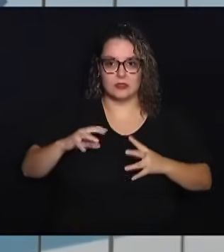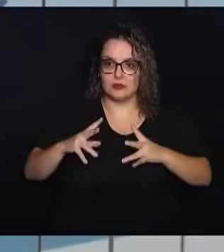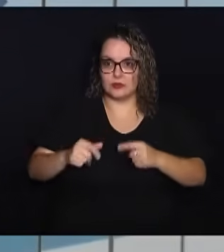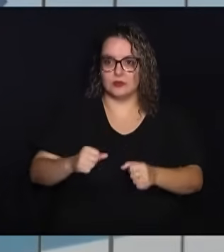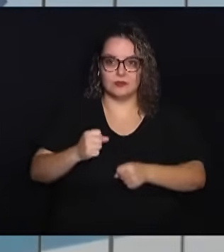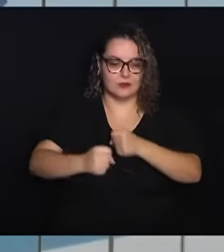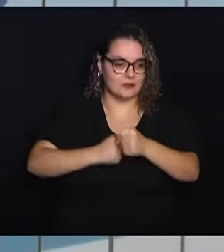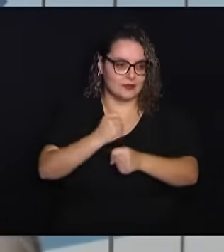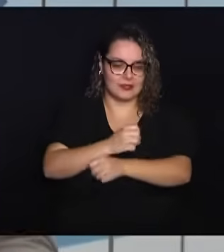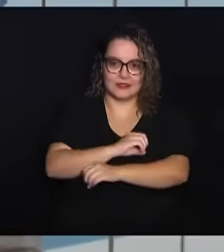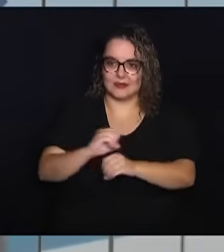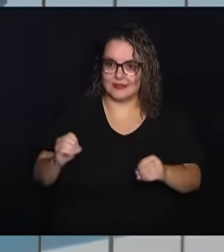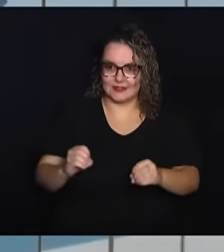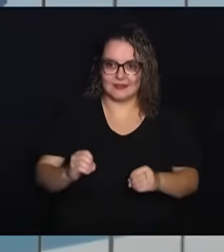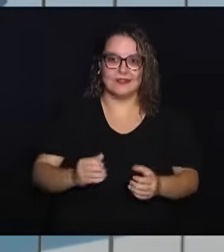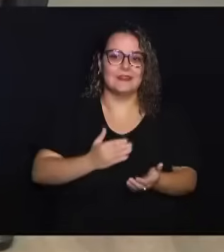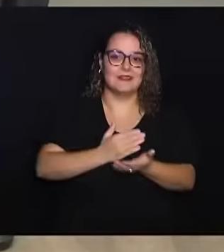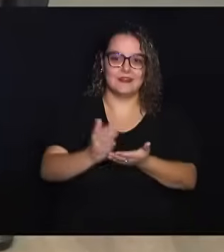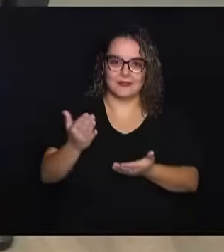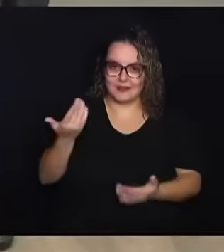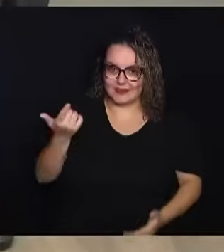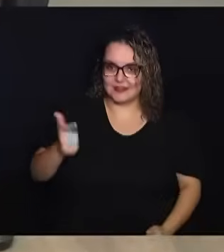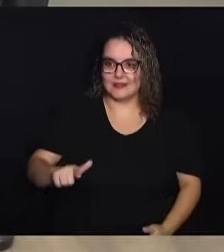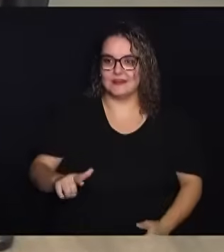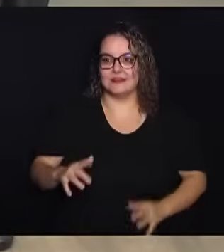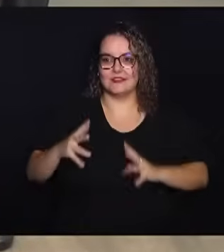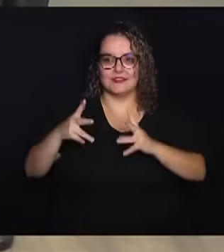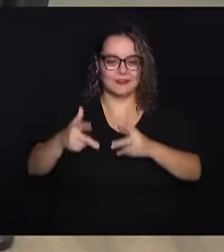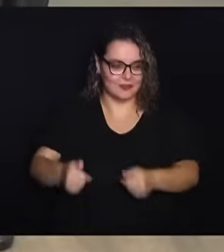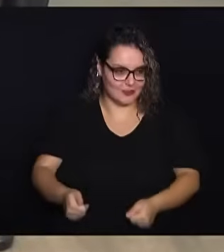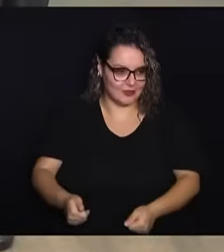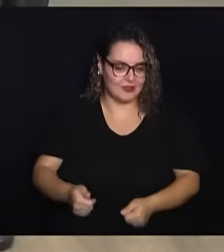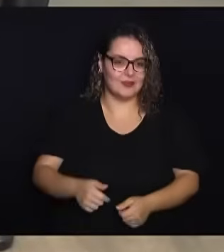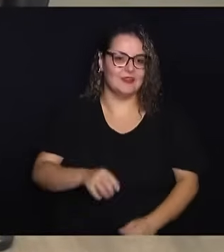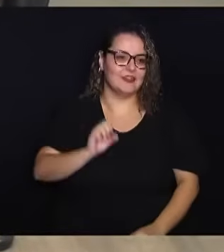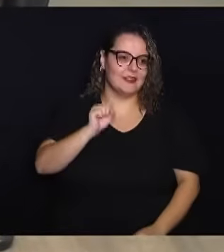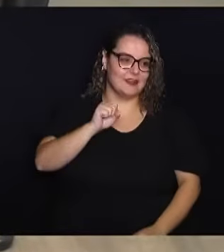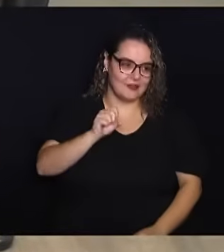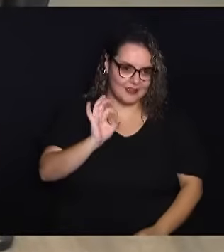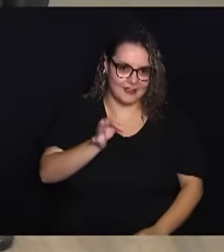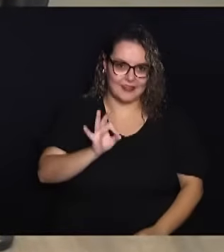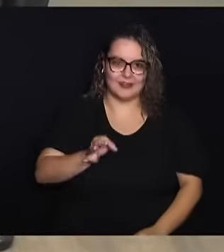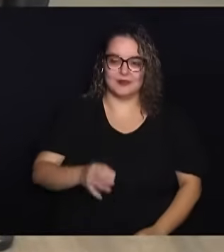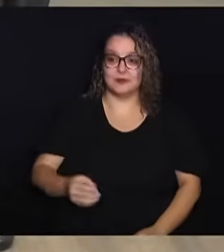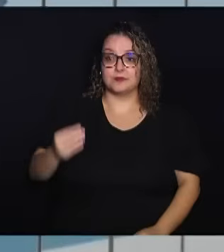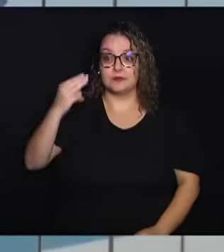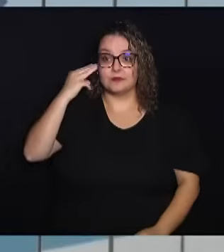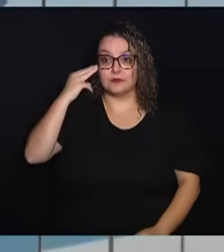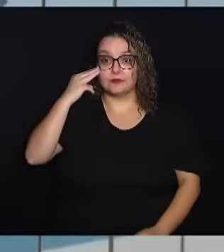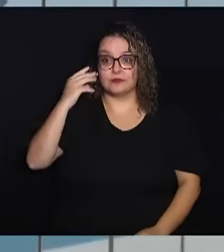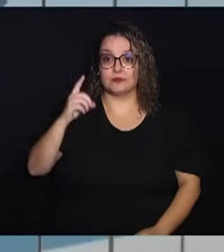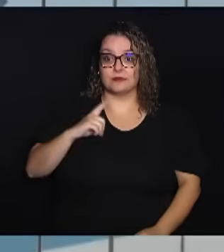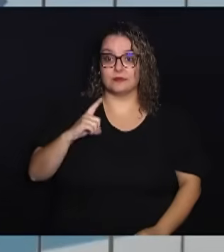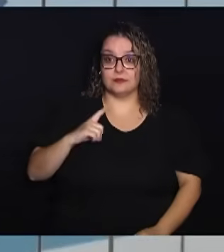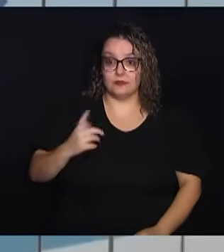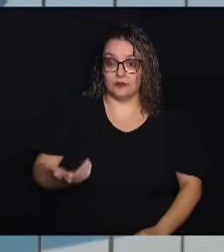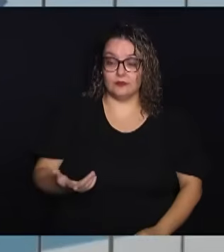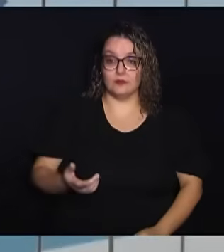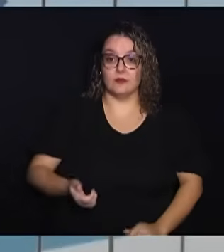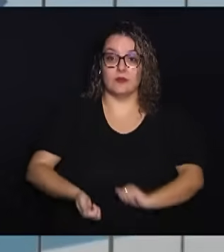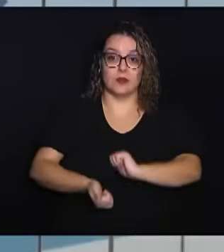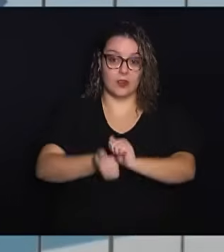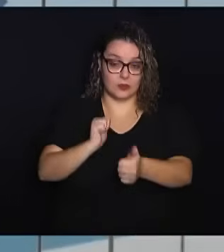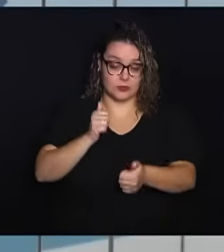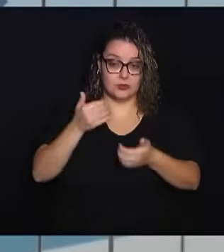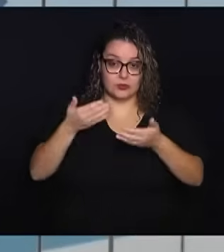seguinte zera e começa assim tudo de novo, né? E ele falou que essa mentalidade que ele teve através do